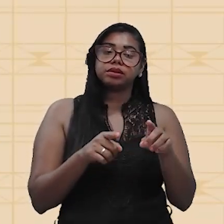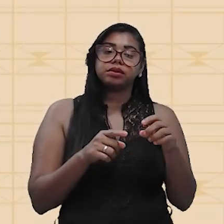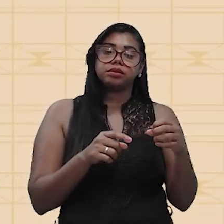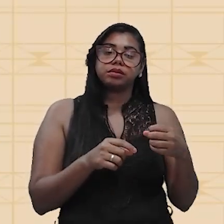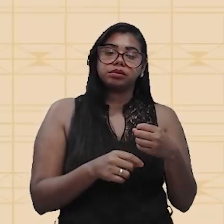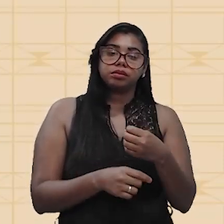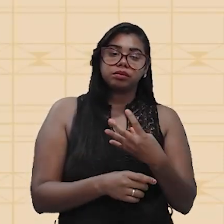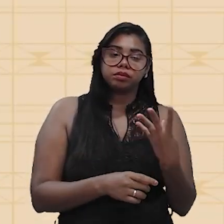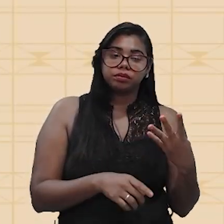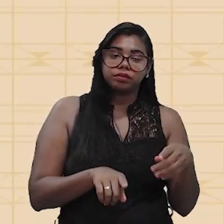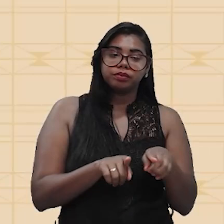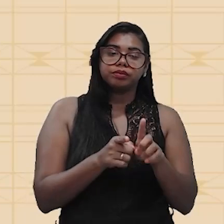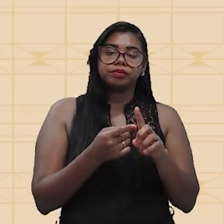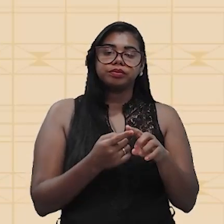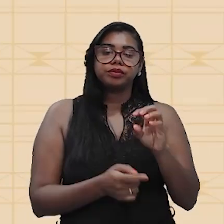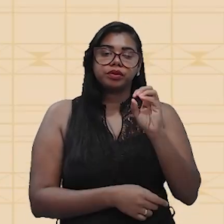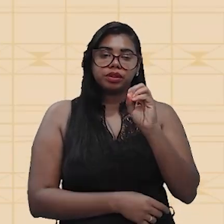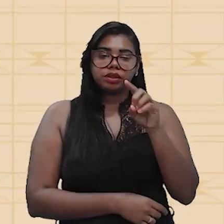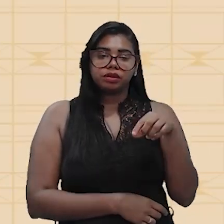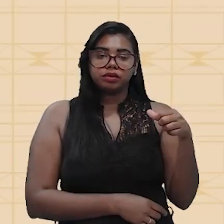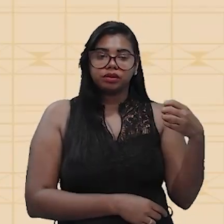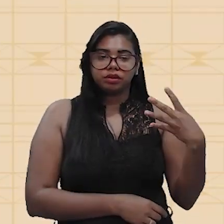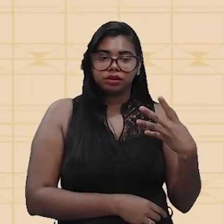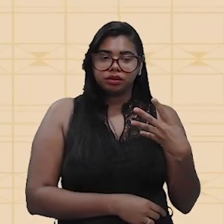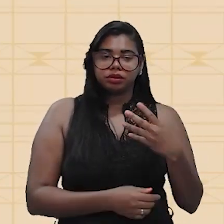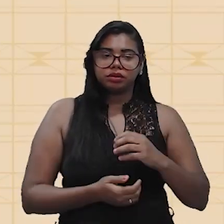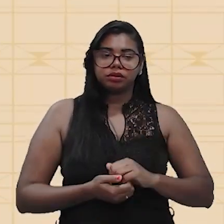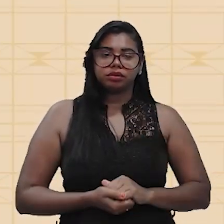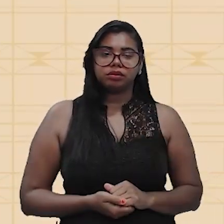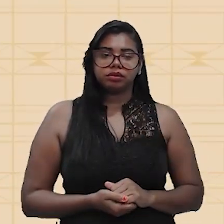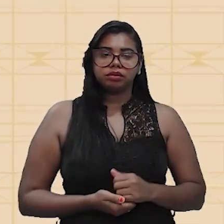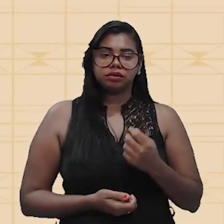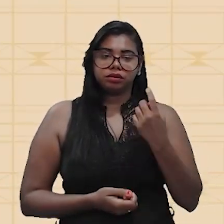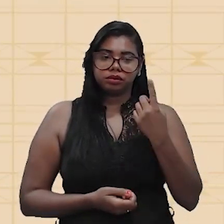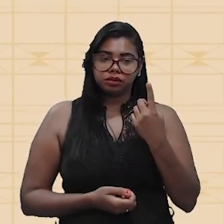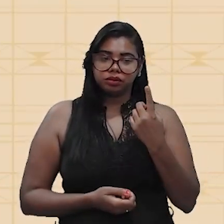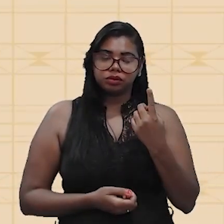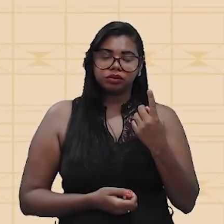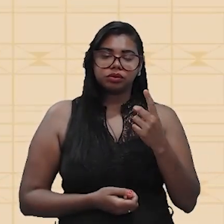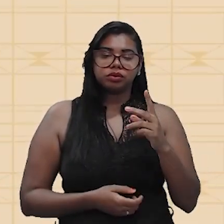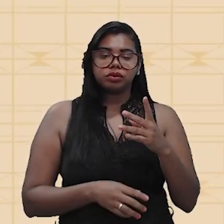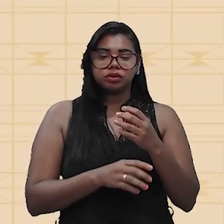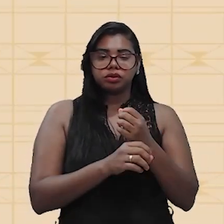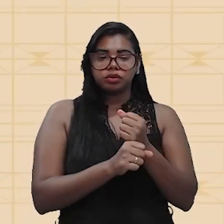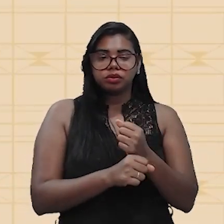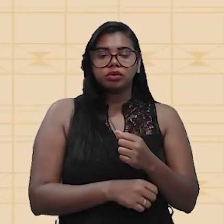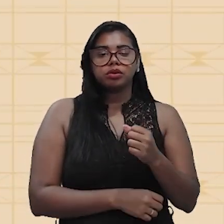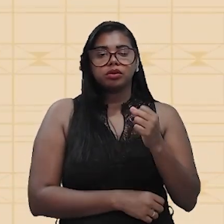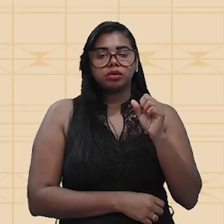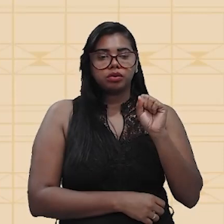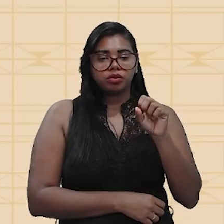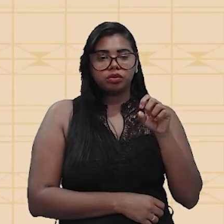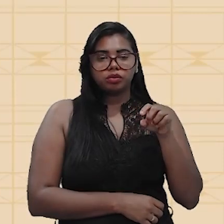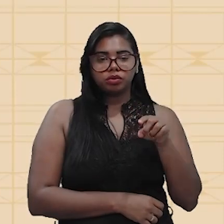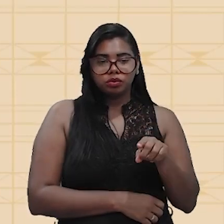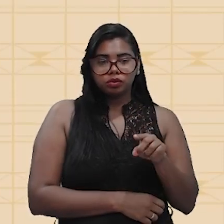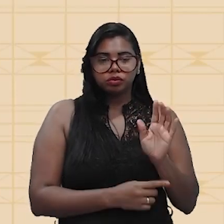o 0,14 da voltagem de 1 e multiplicar por esses 8.000, dando uma DDP